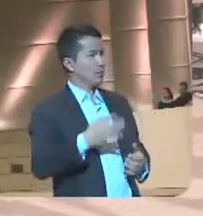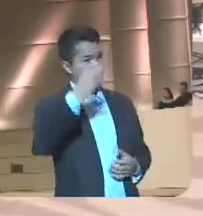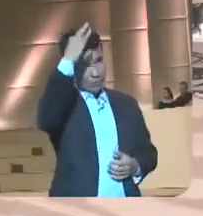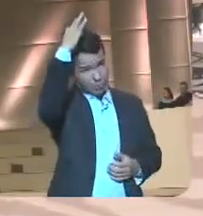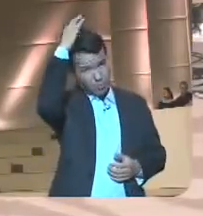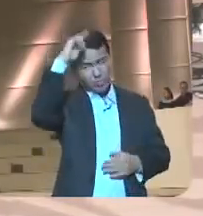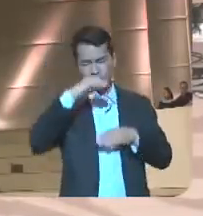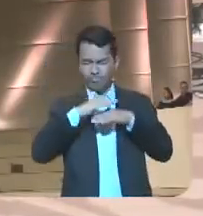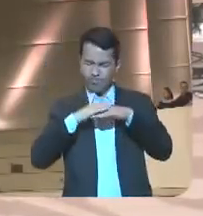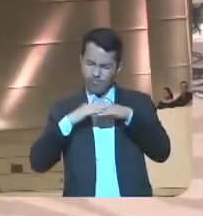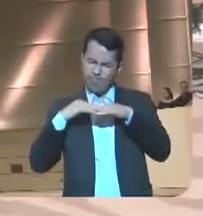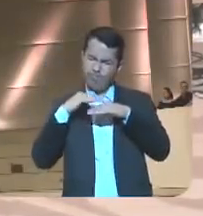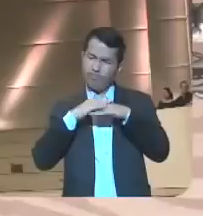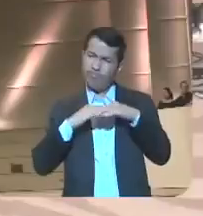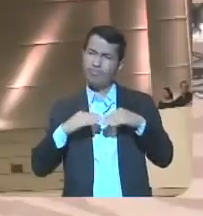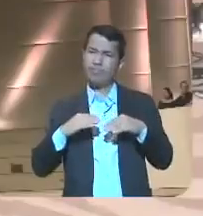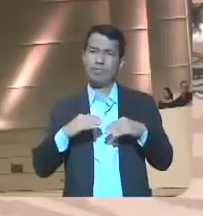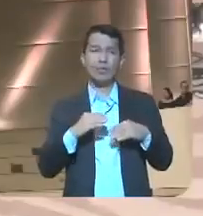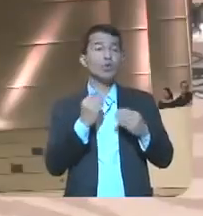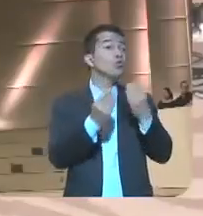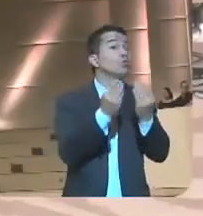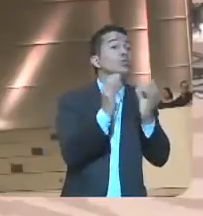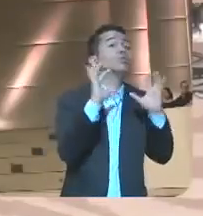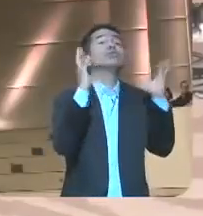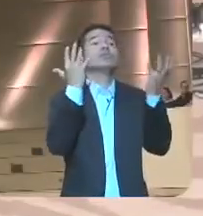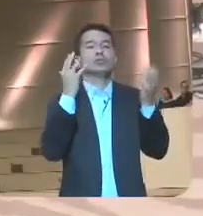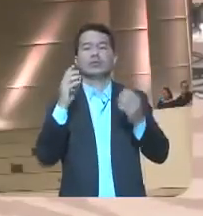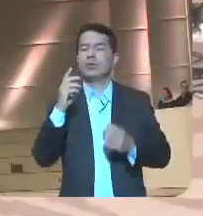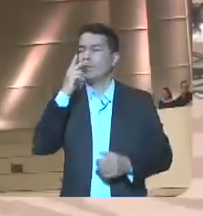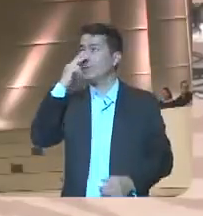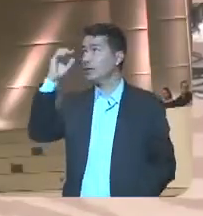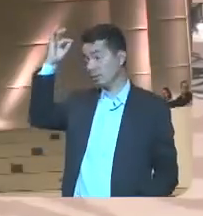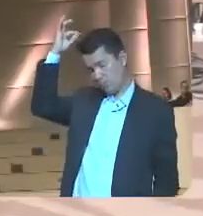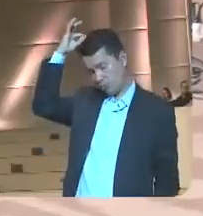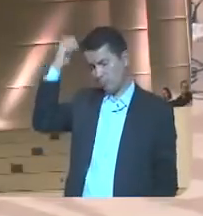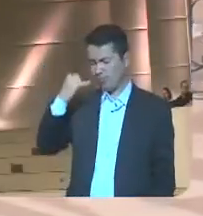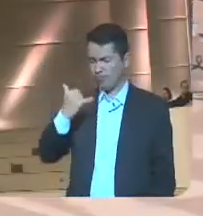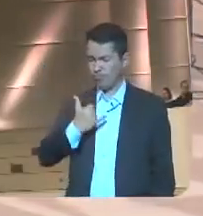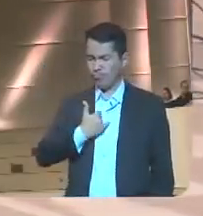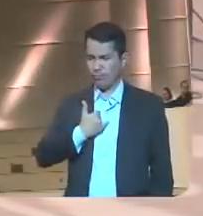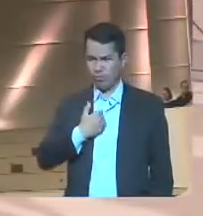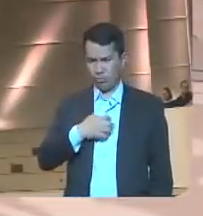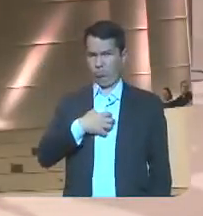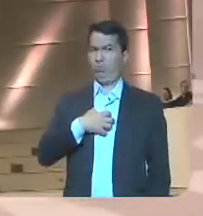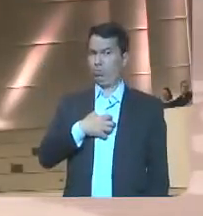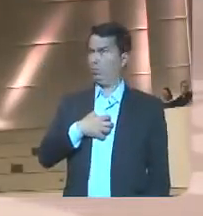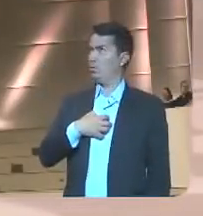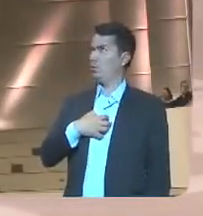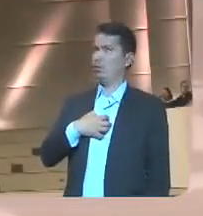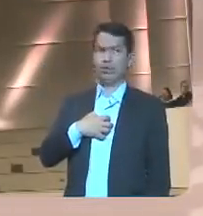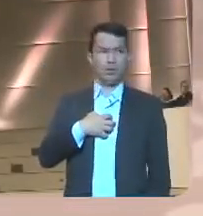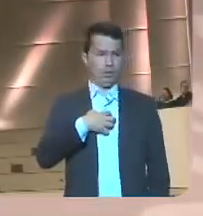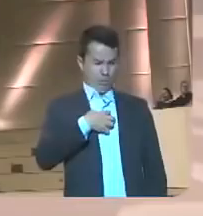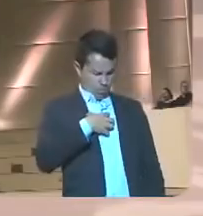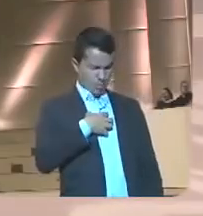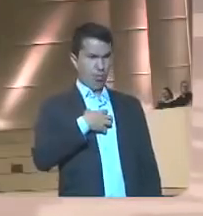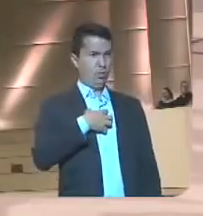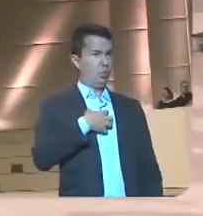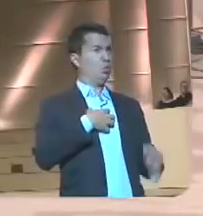senhor vai falando com nos e na medida em que ele vai falando conosco diz assim você não está sozinho